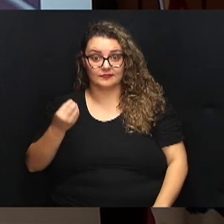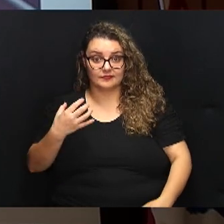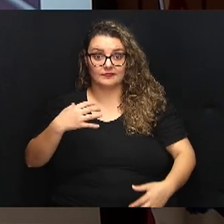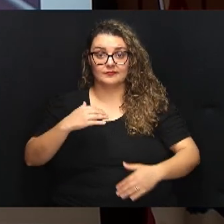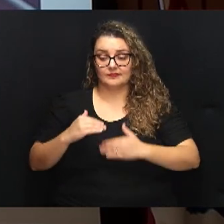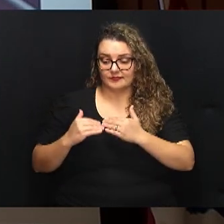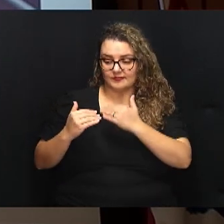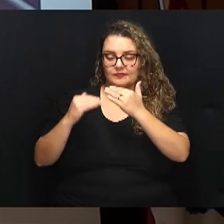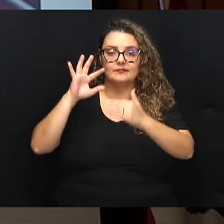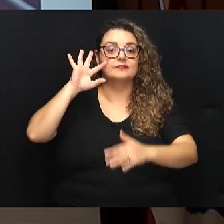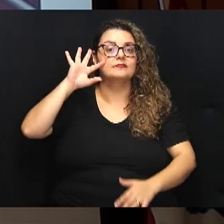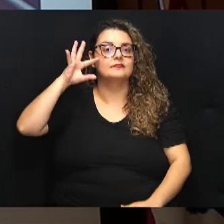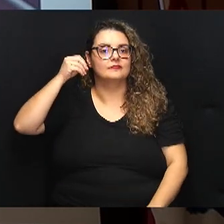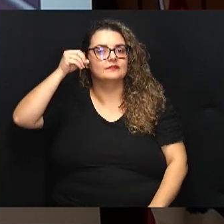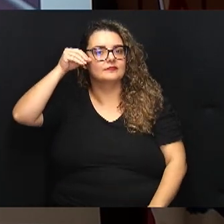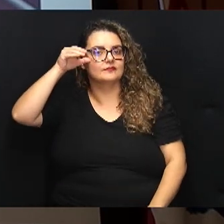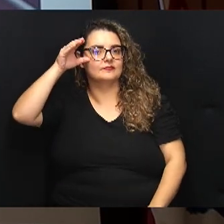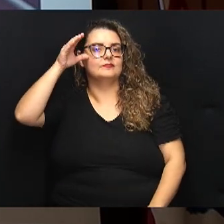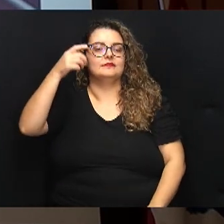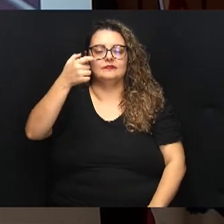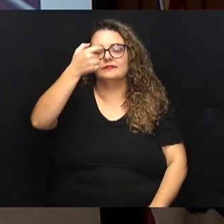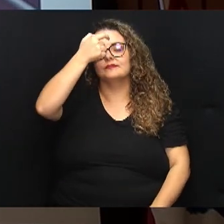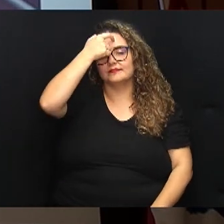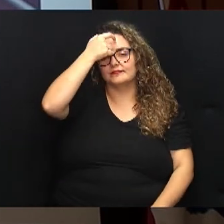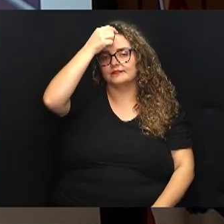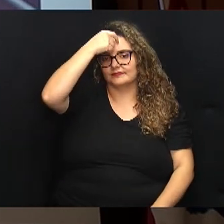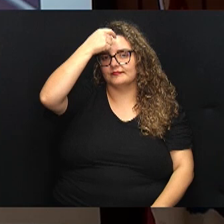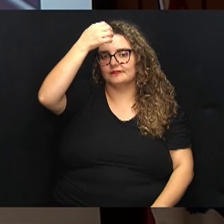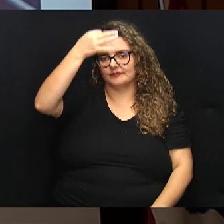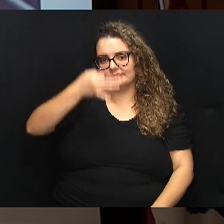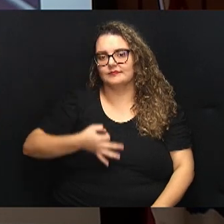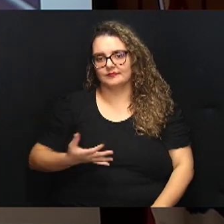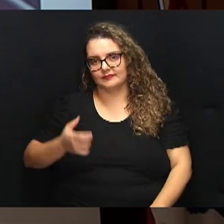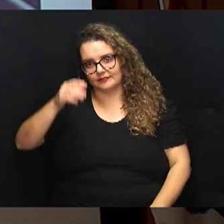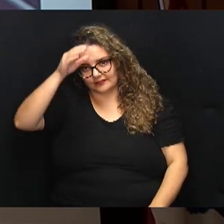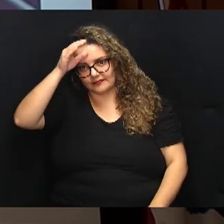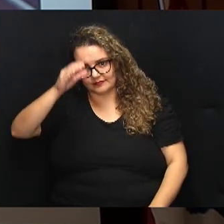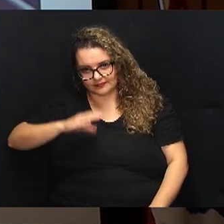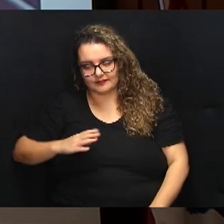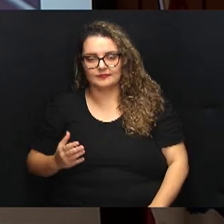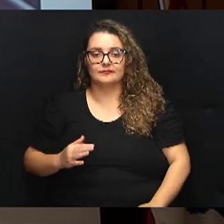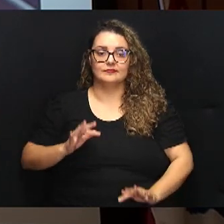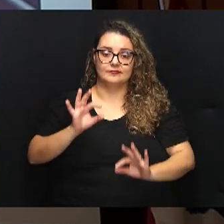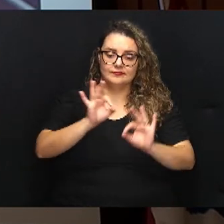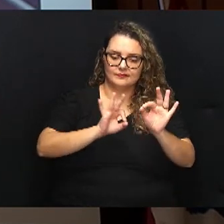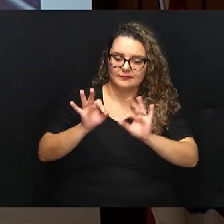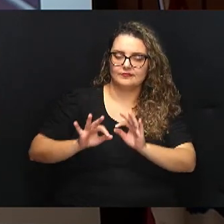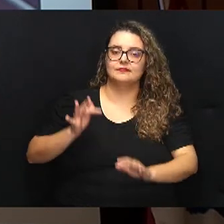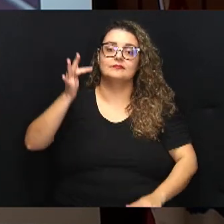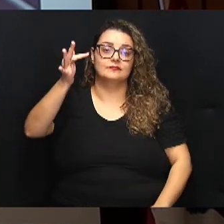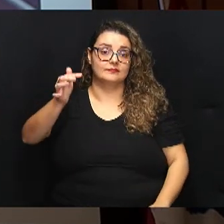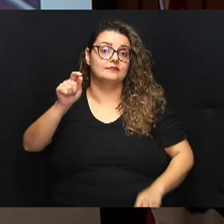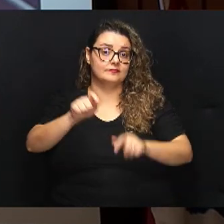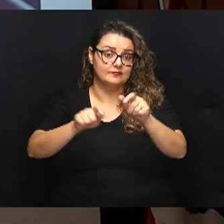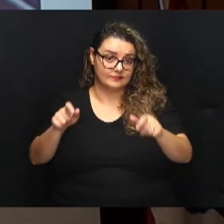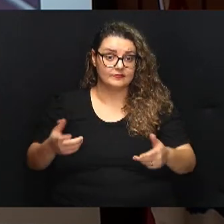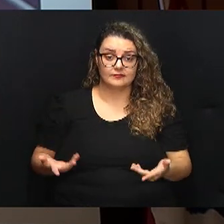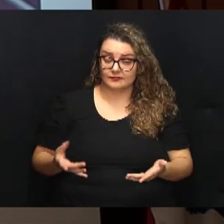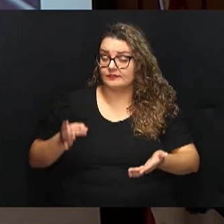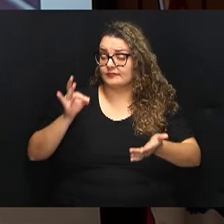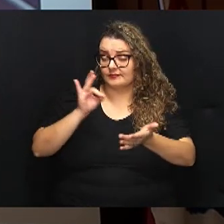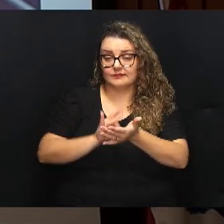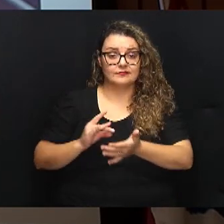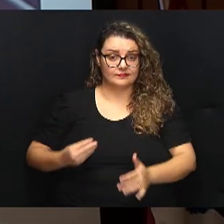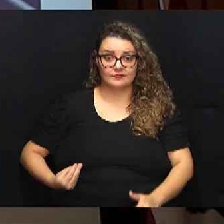formação, essa consciência cidadã projeta para um futuro onde as pessoas possam realmente